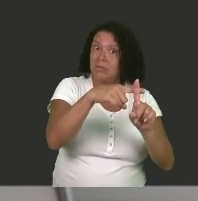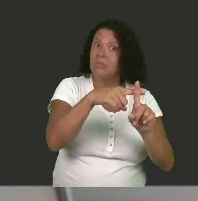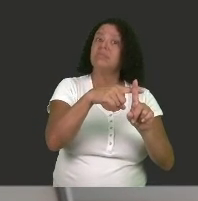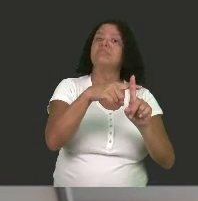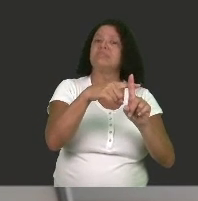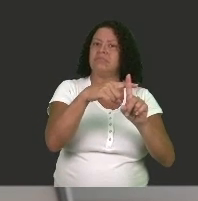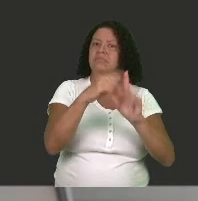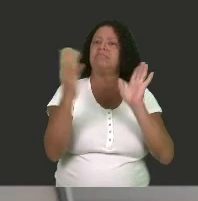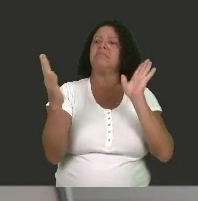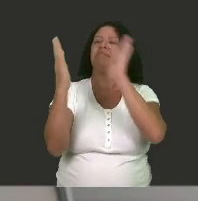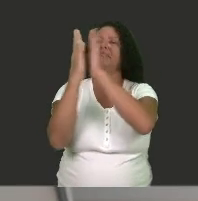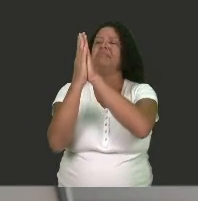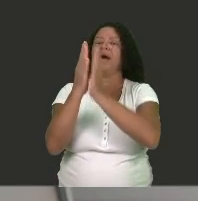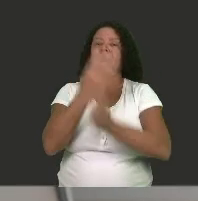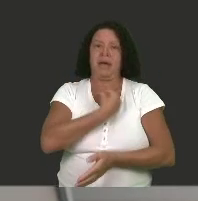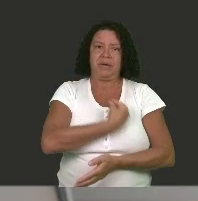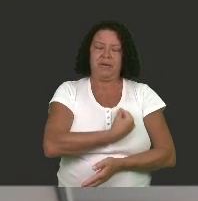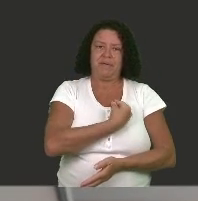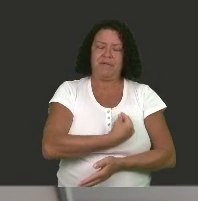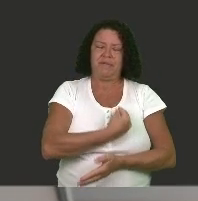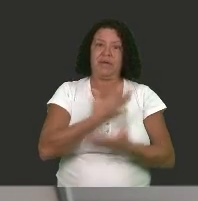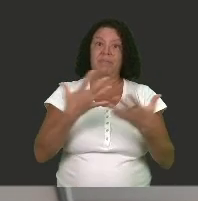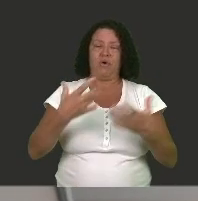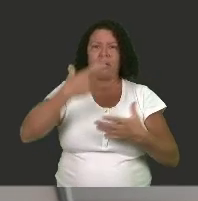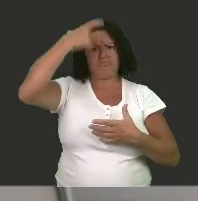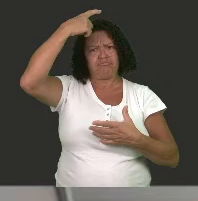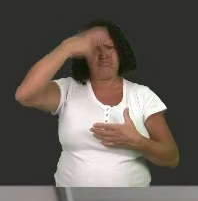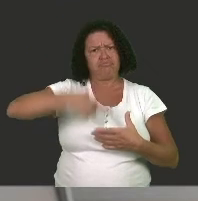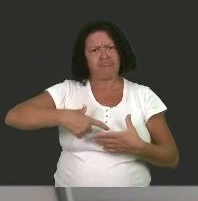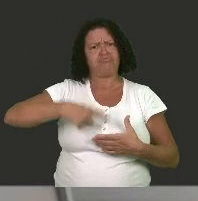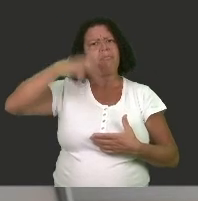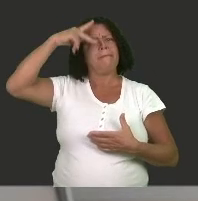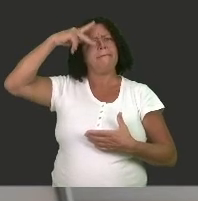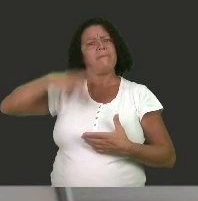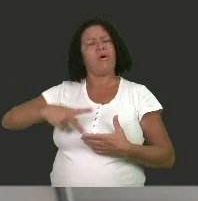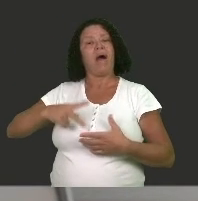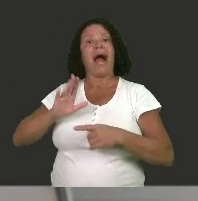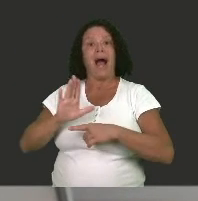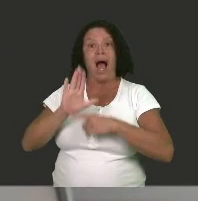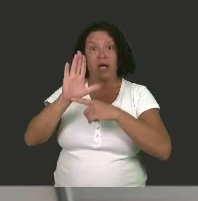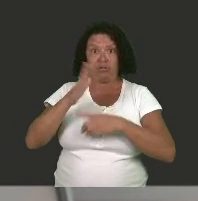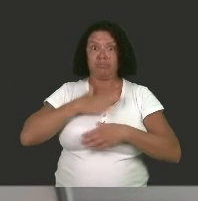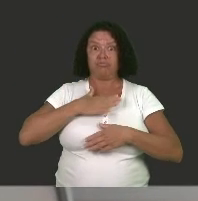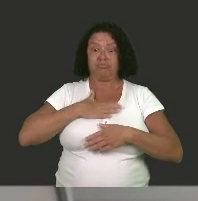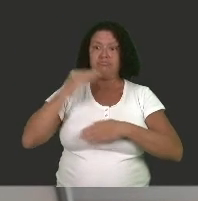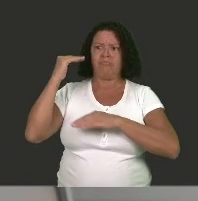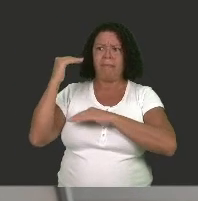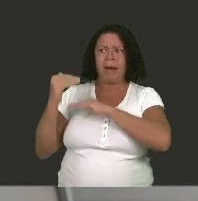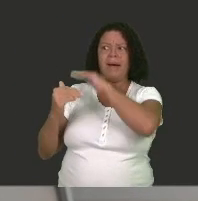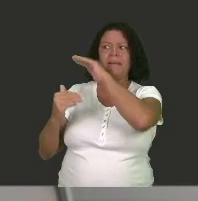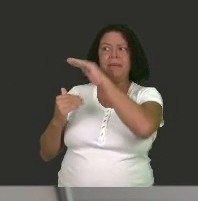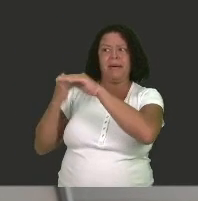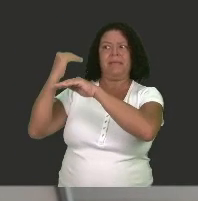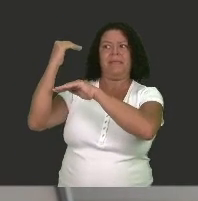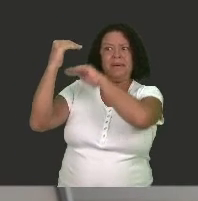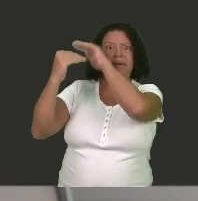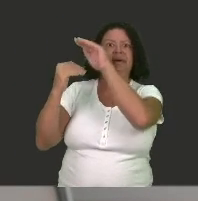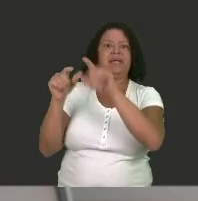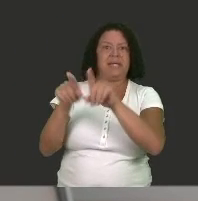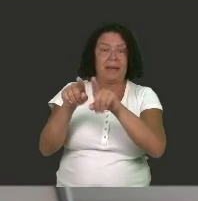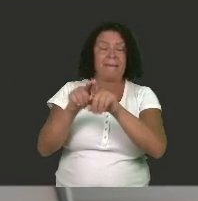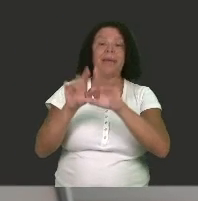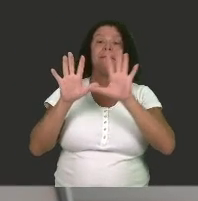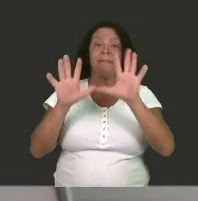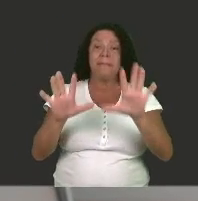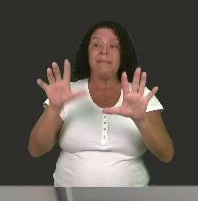perante a vida. Porque essa postura, ela ajuda tanto ao nosso crescimento individual, né, mas